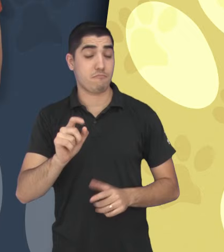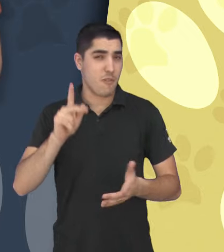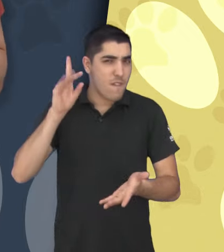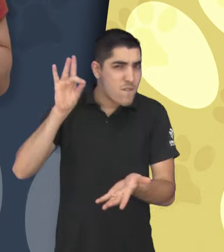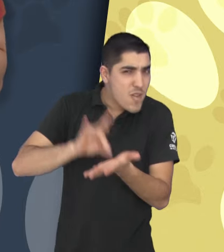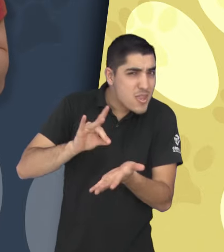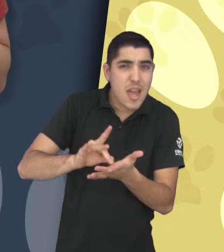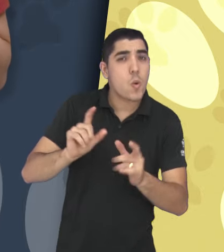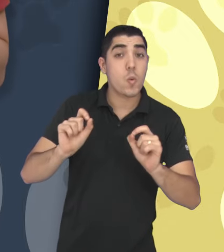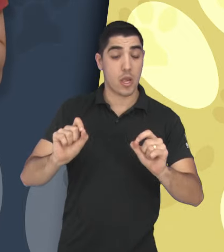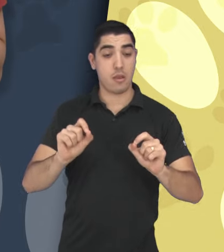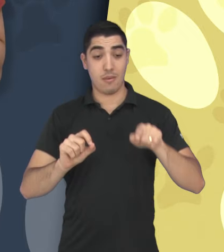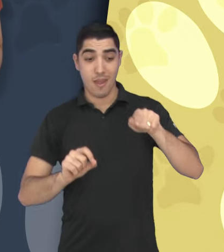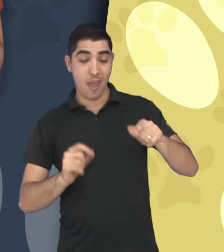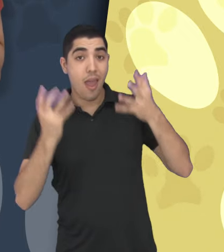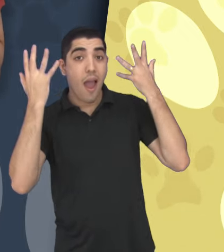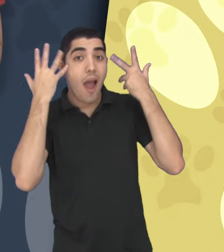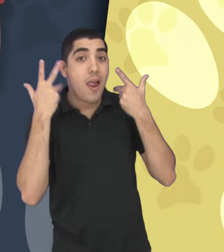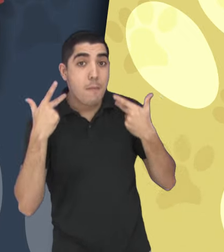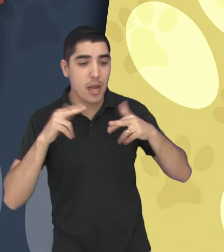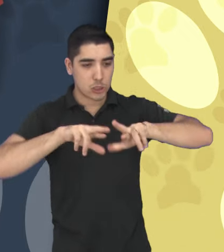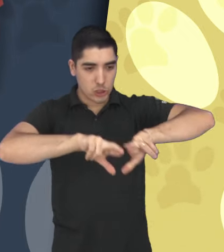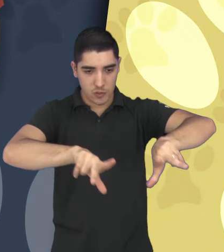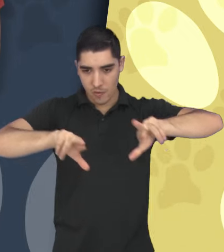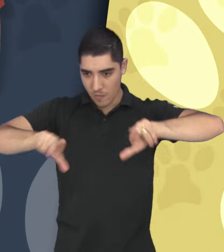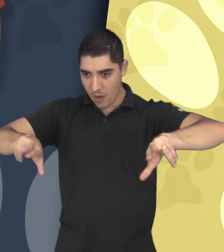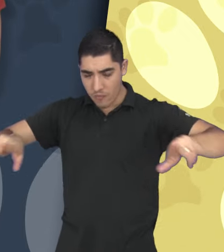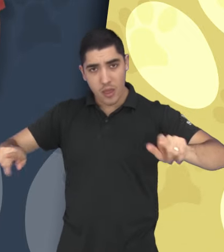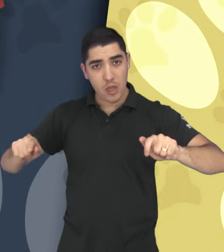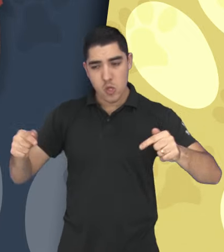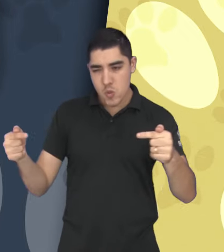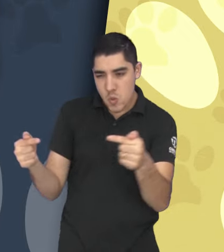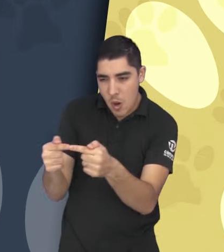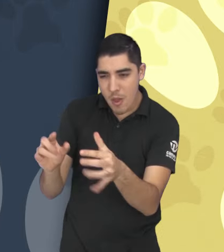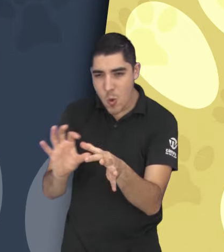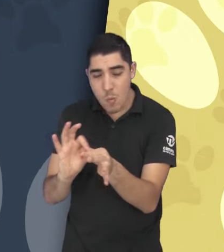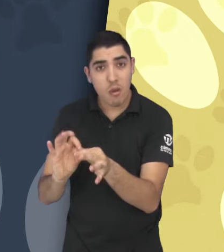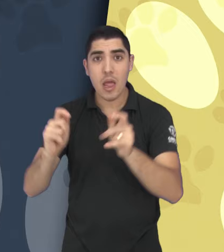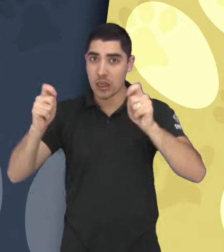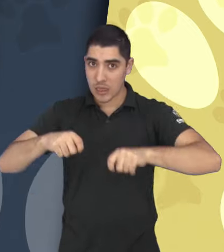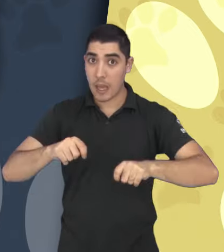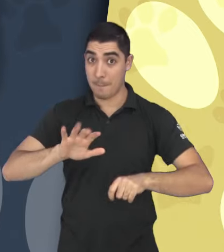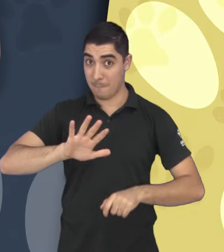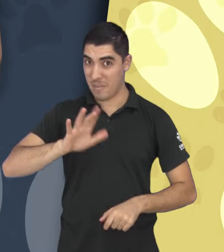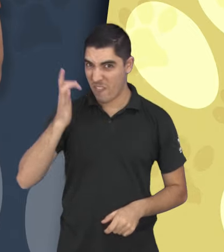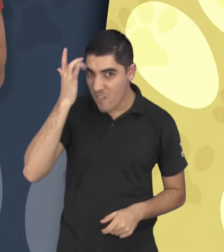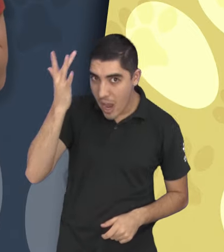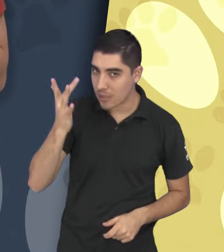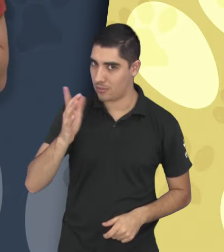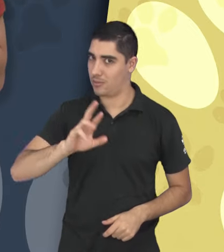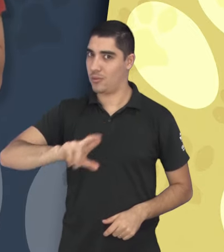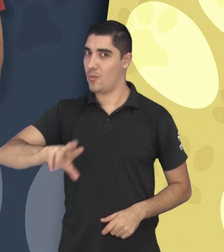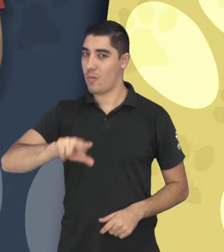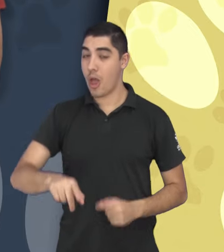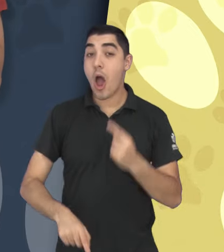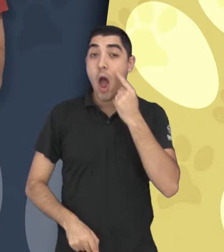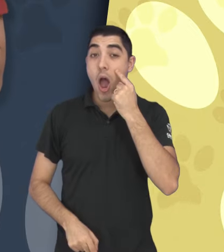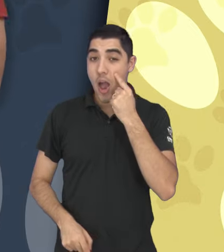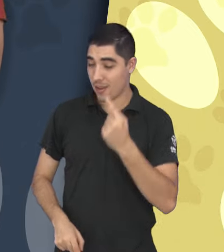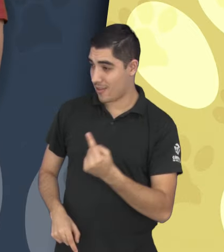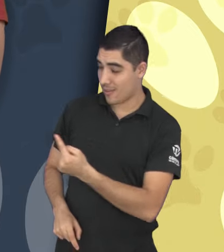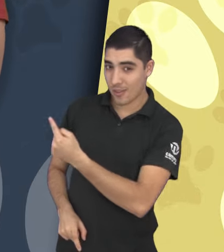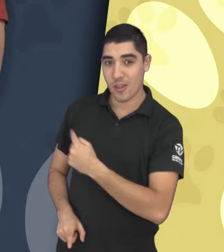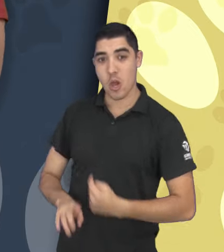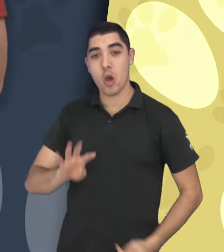de espécies diferentes se deem bem é possível, só que não é tarefa fácil. Olha essa turminha aqui, ó. O